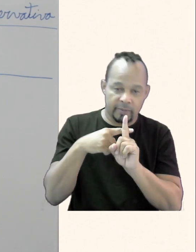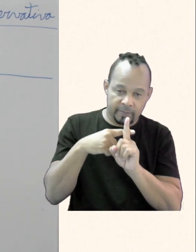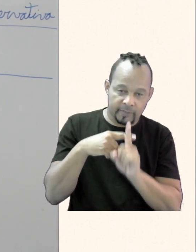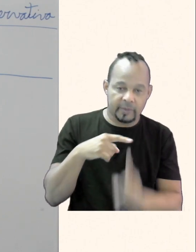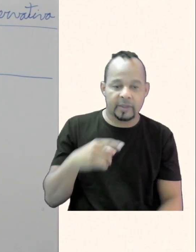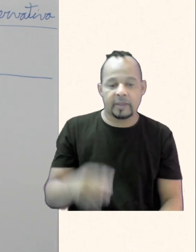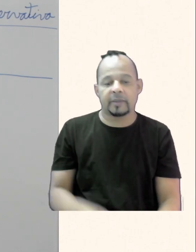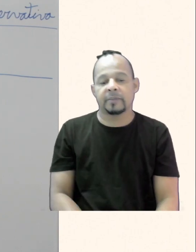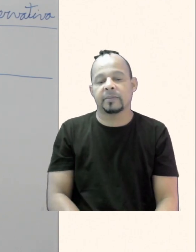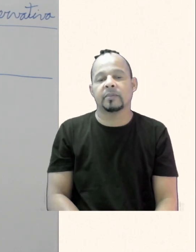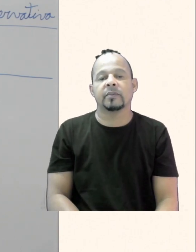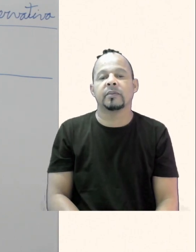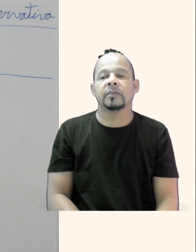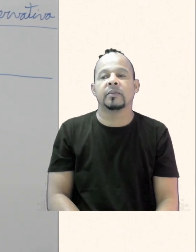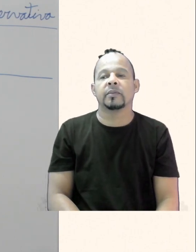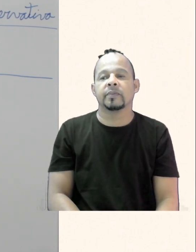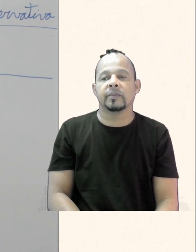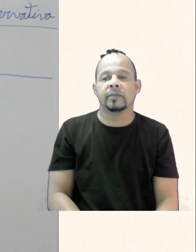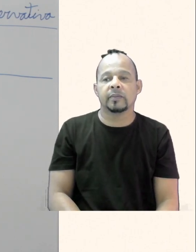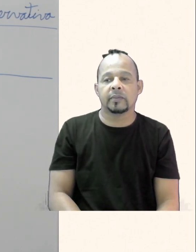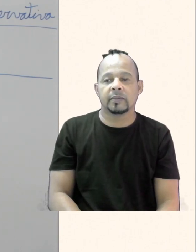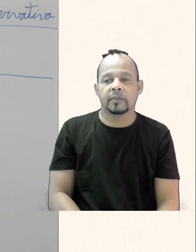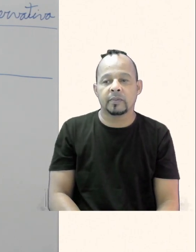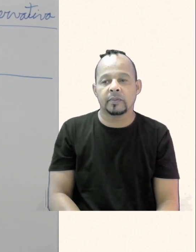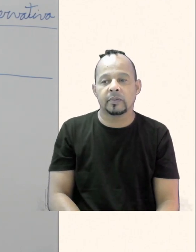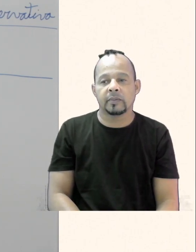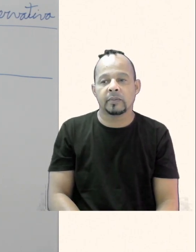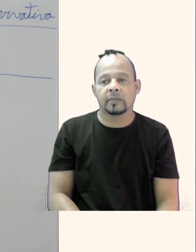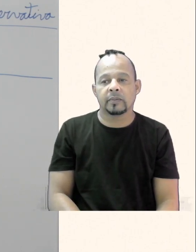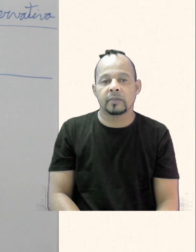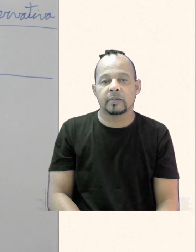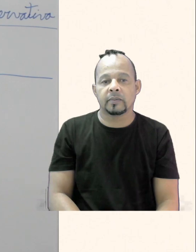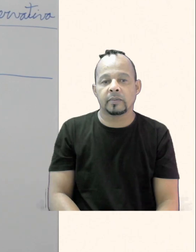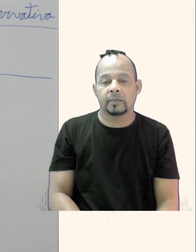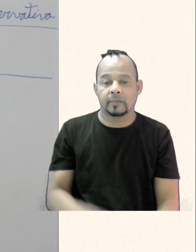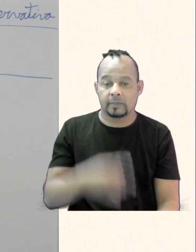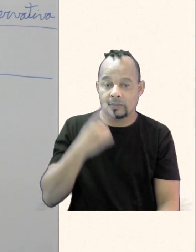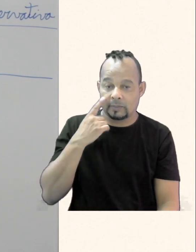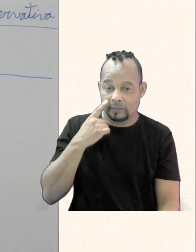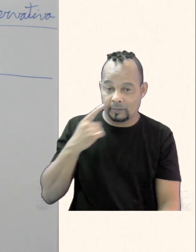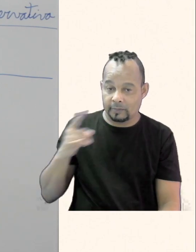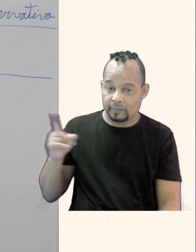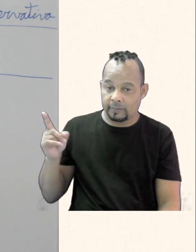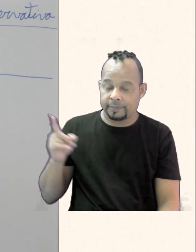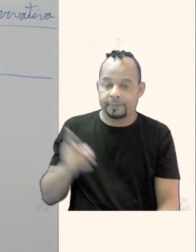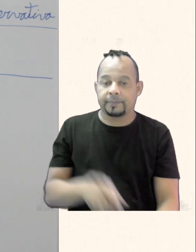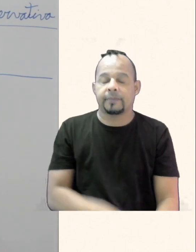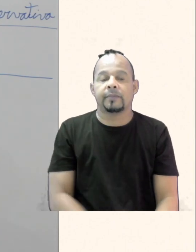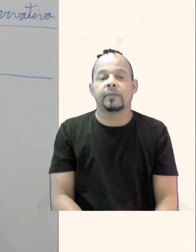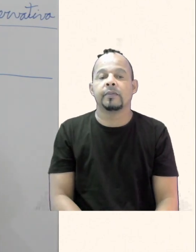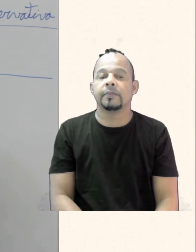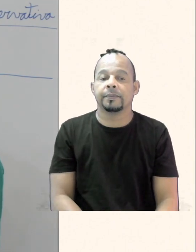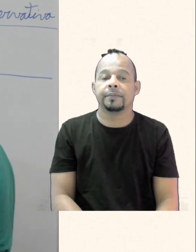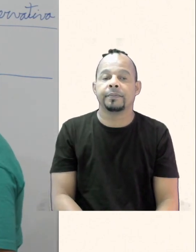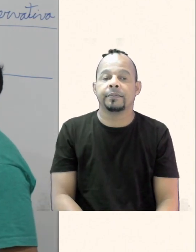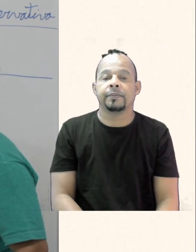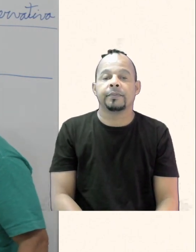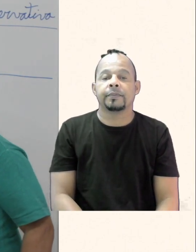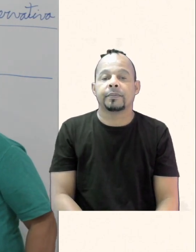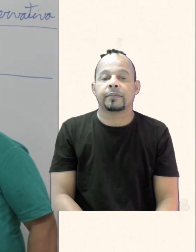B até A de f escalar dr. Muito